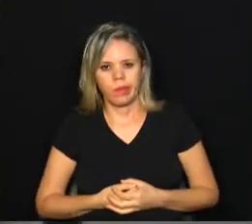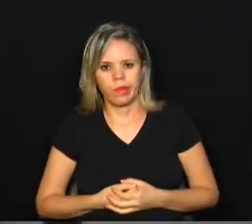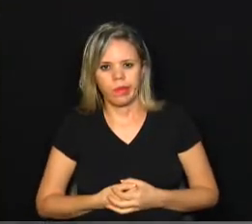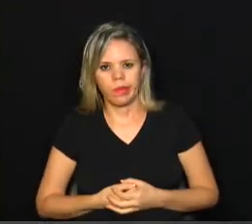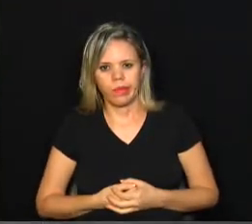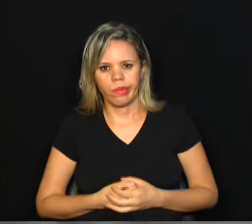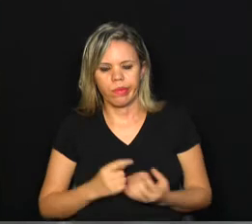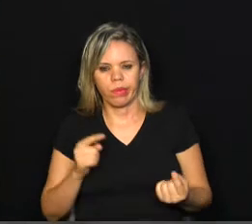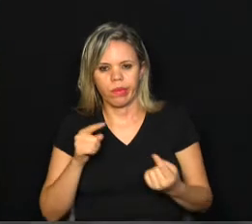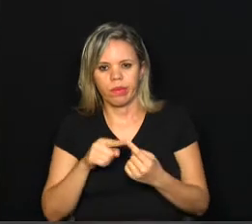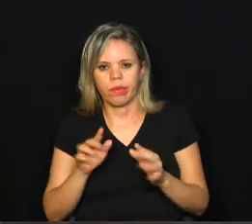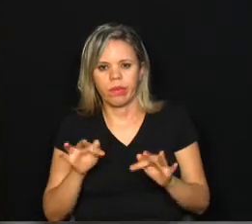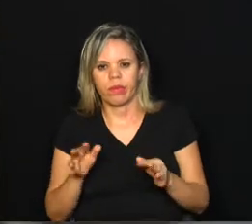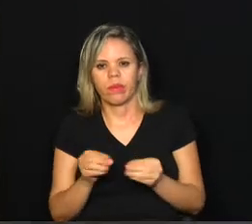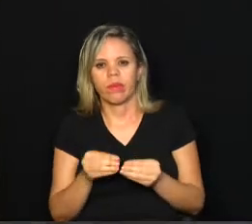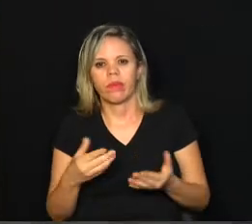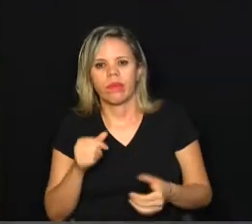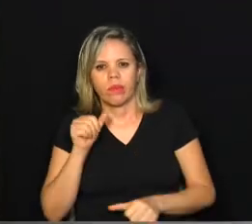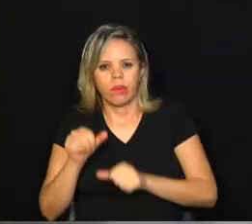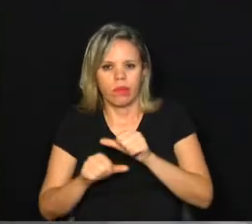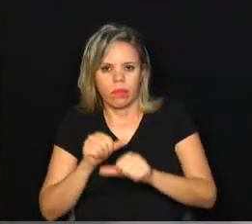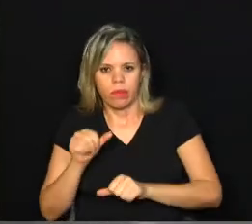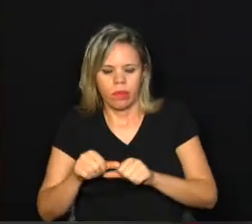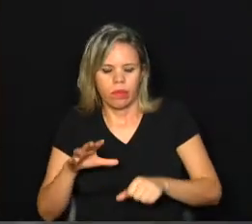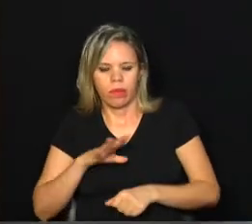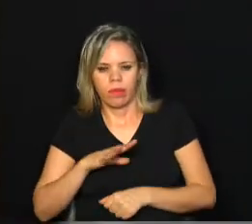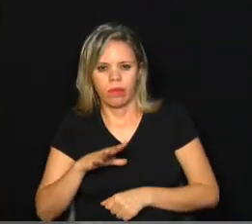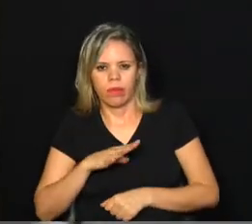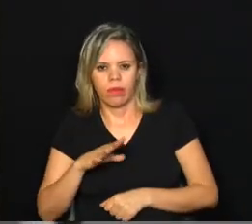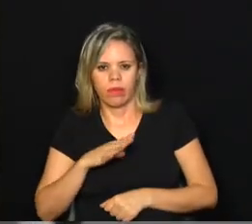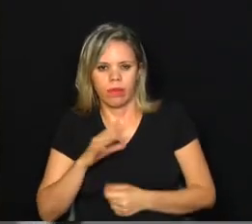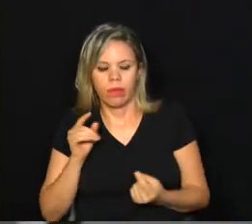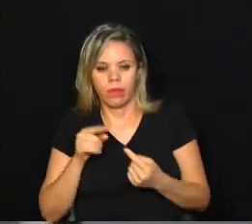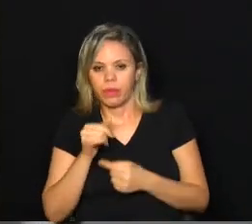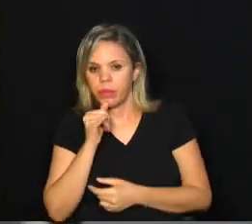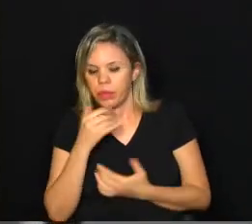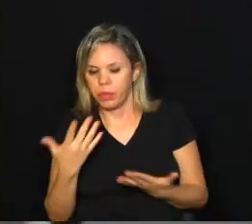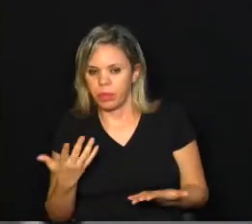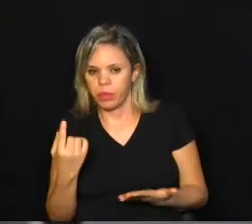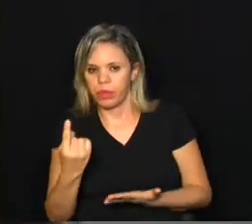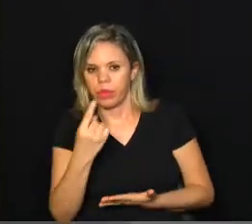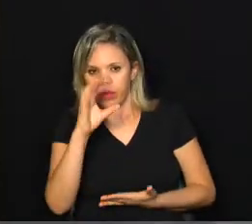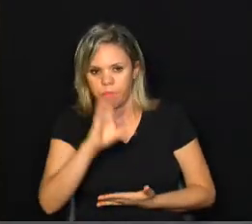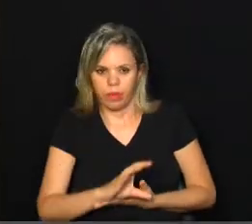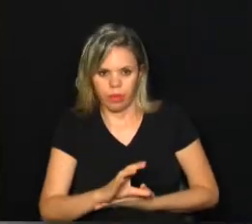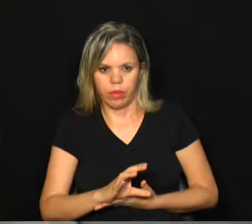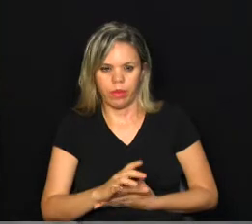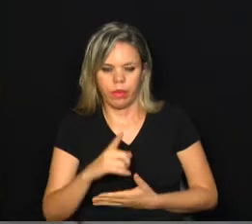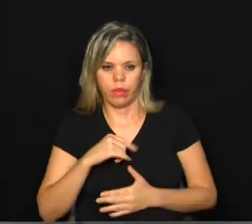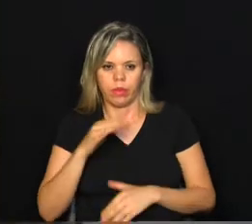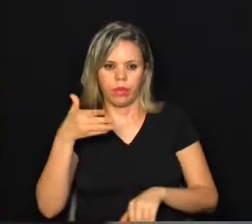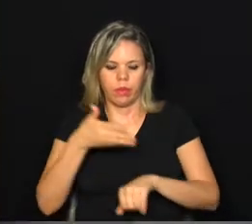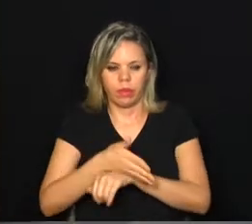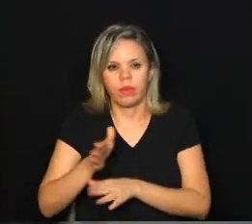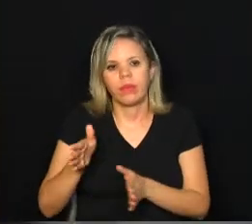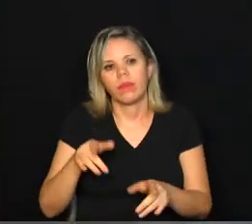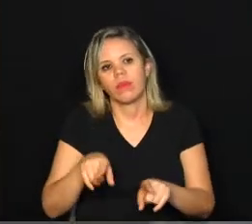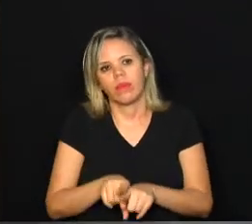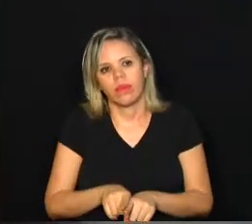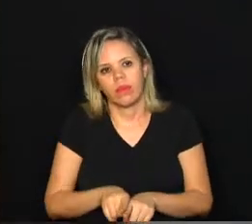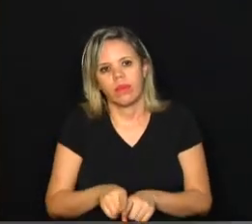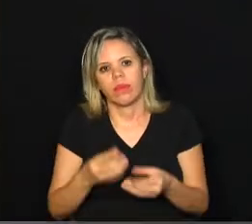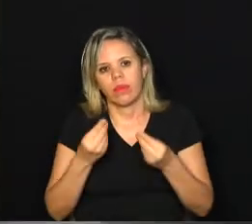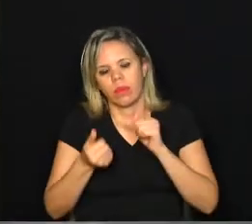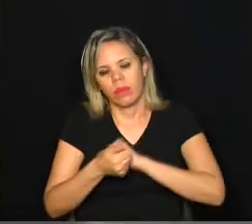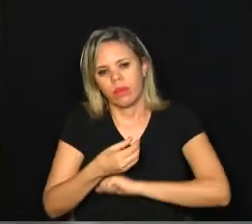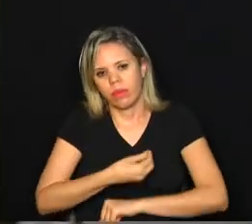essa missão final de transformar a cidade do ponto de vista de cada cidadão, ter mais acesso a uma qualidade